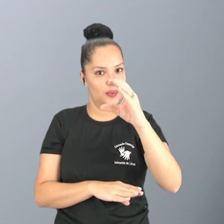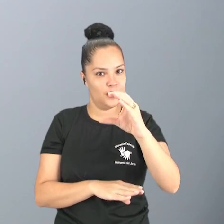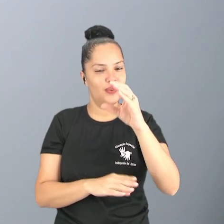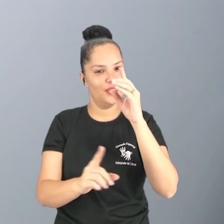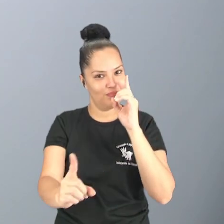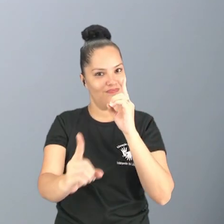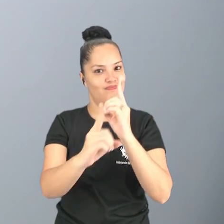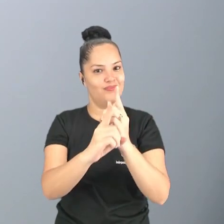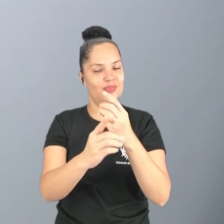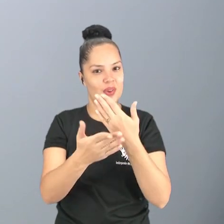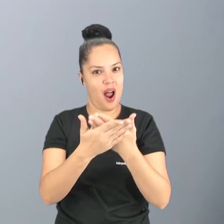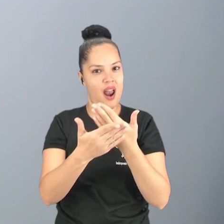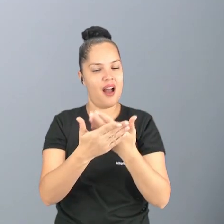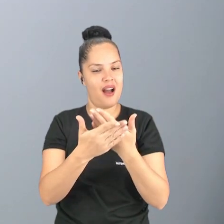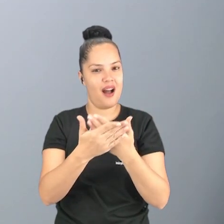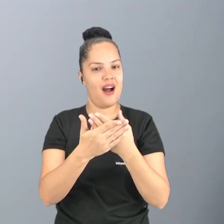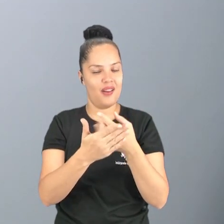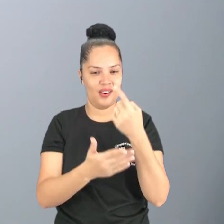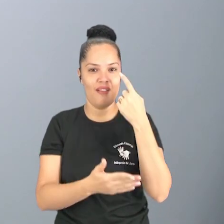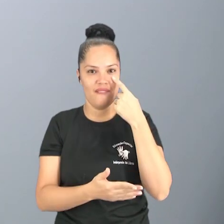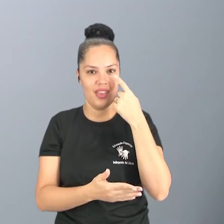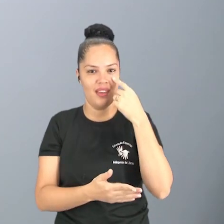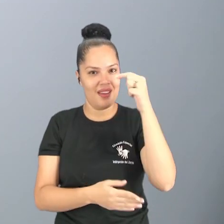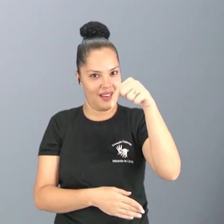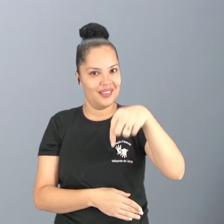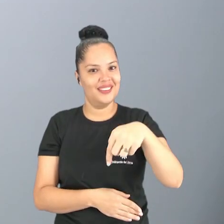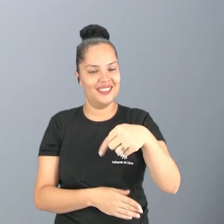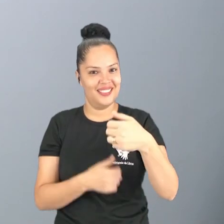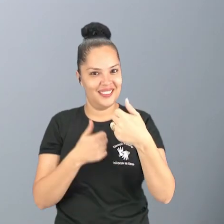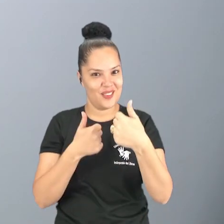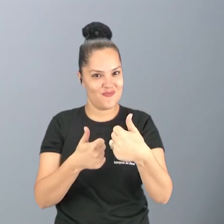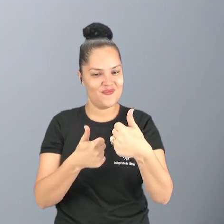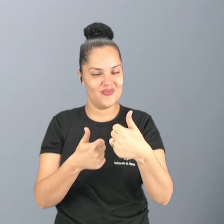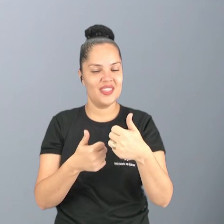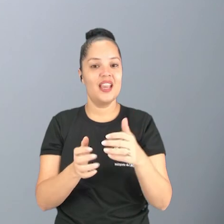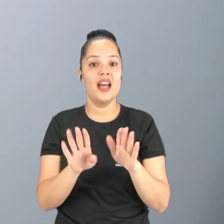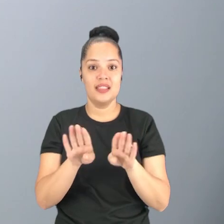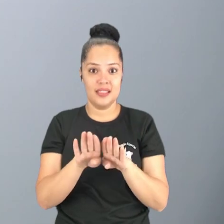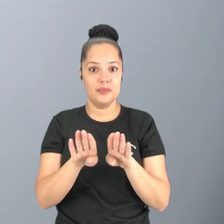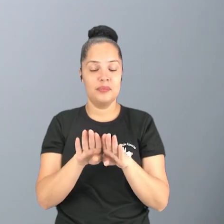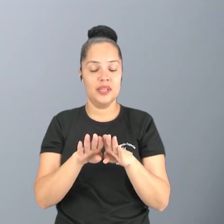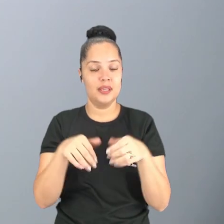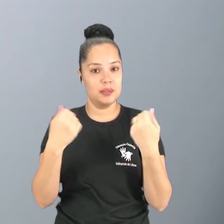encontrar as aulas que você vê por aqui nesse canal. Então, não deixe também de